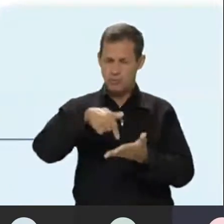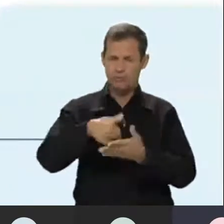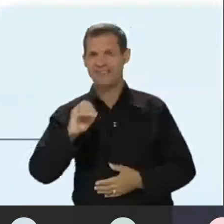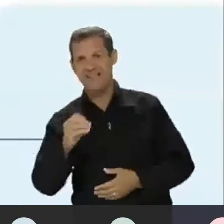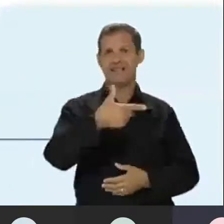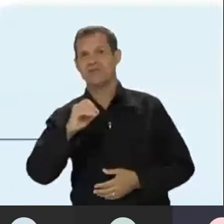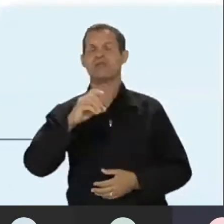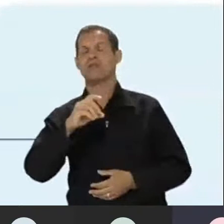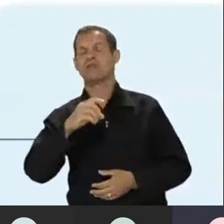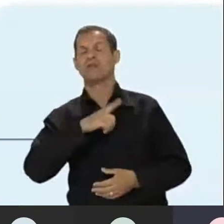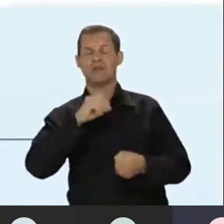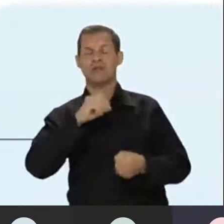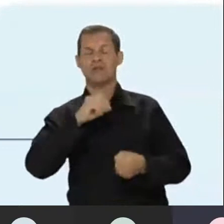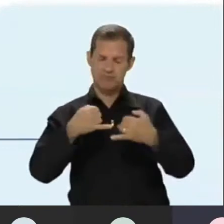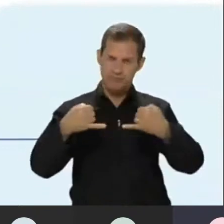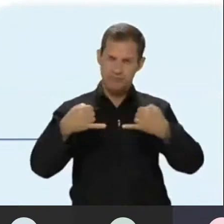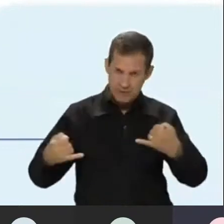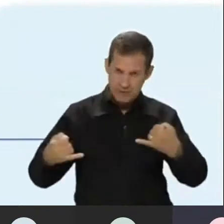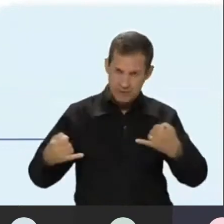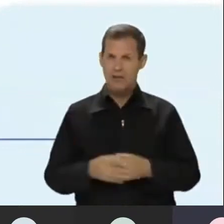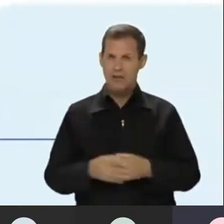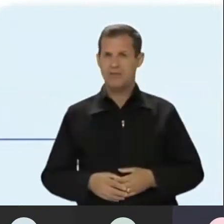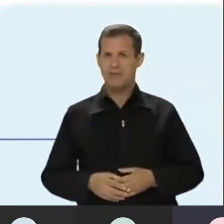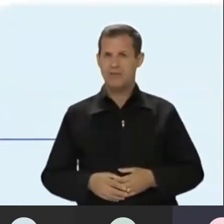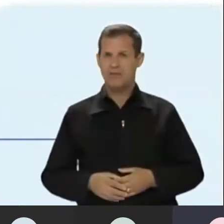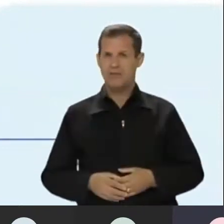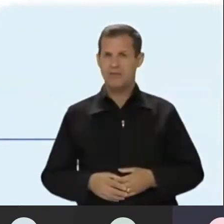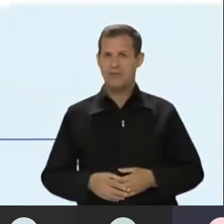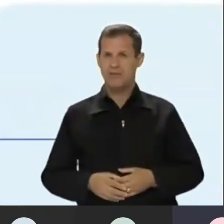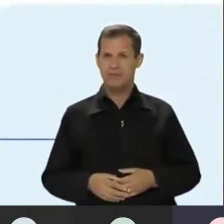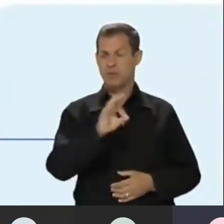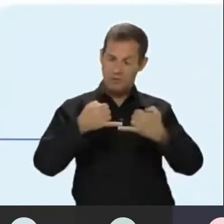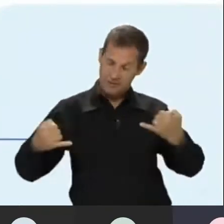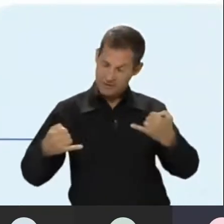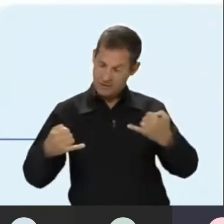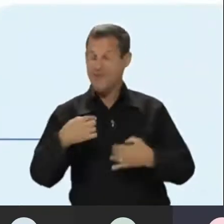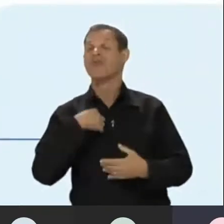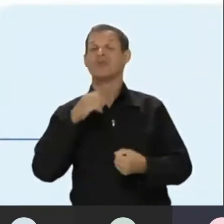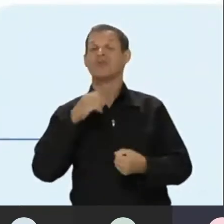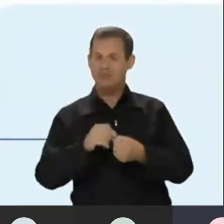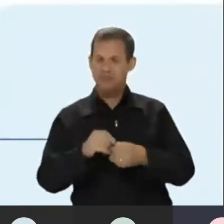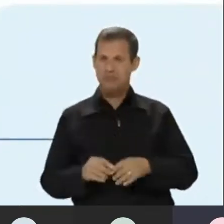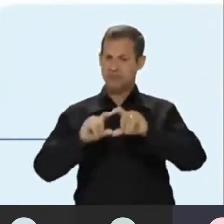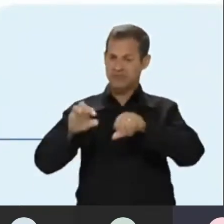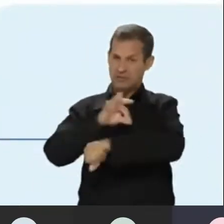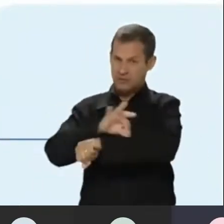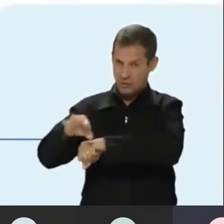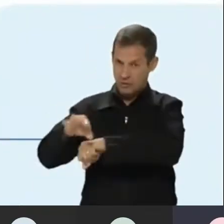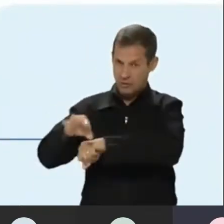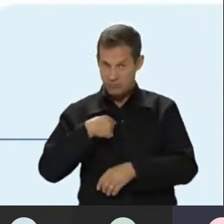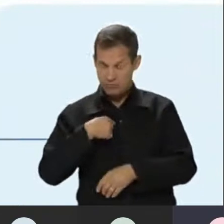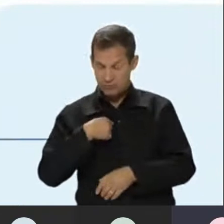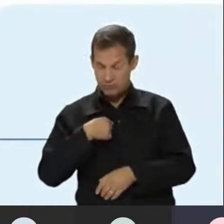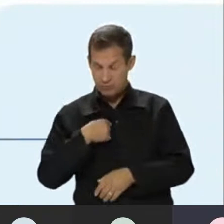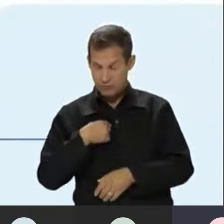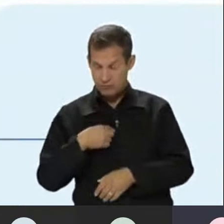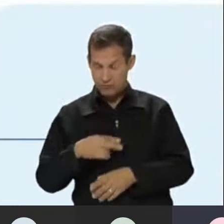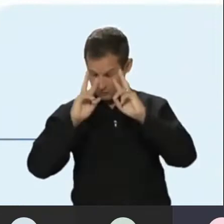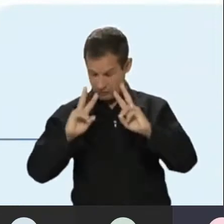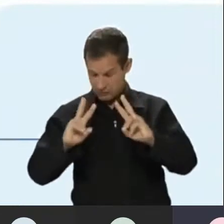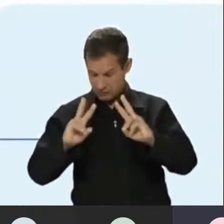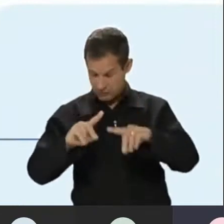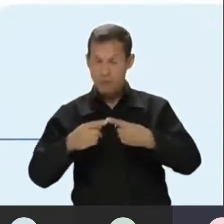ter que fazer? Eu tenho que entender, né, essa linha, a metade dessa linha seria mais ou menos aqui. Eu não vou fazer com régua, tá? Eu vou fazer de olho, mas você,